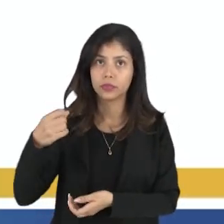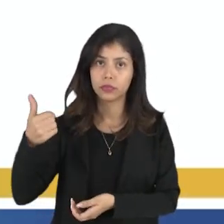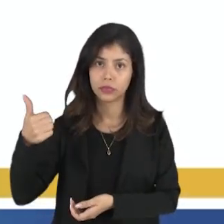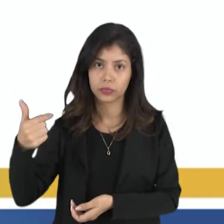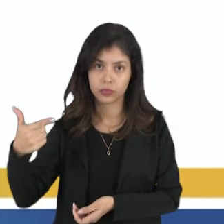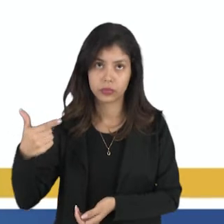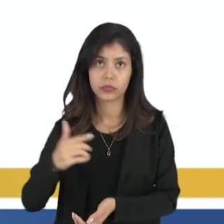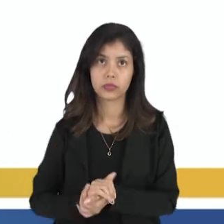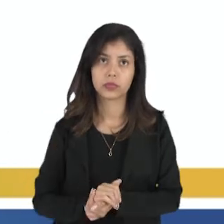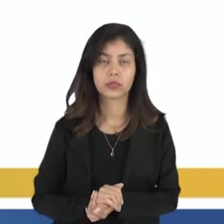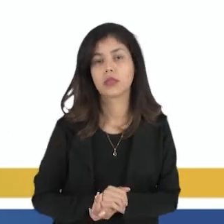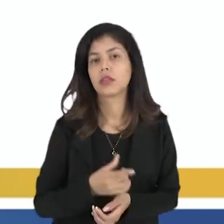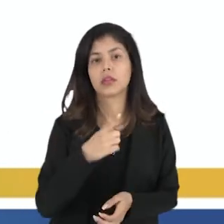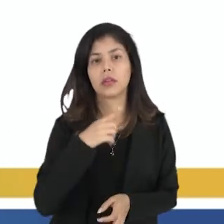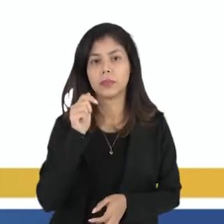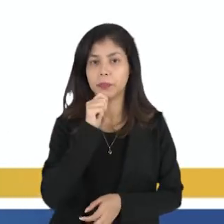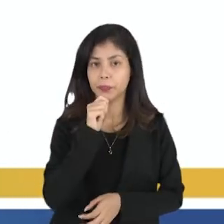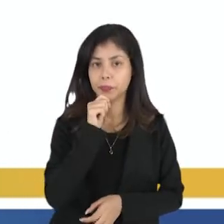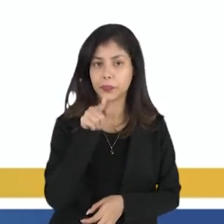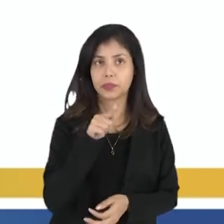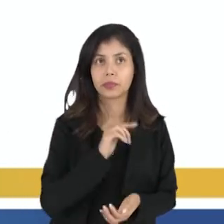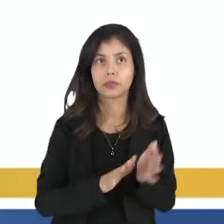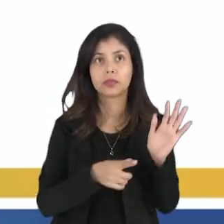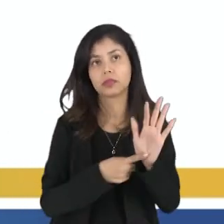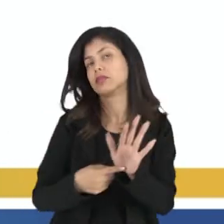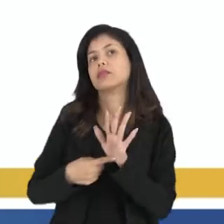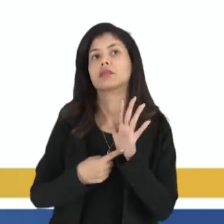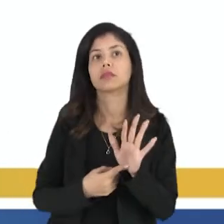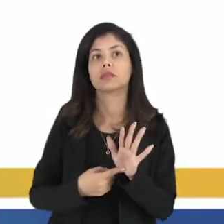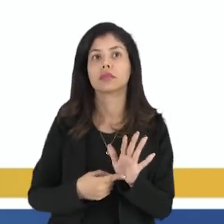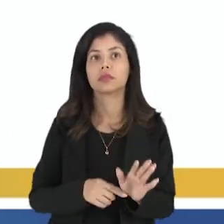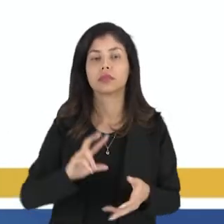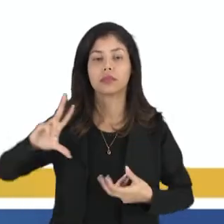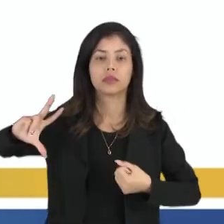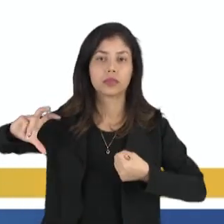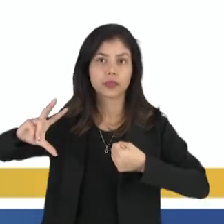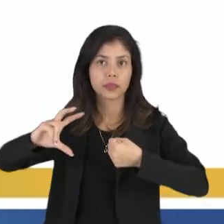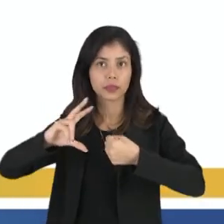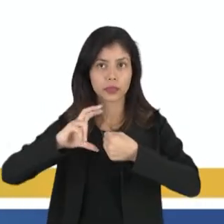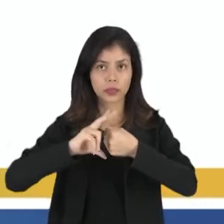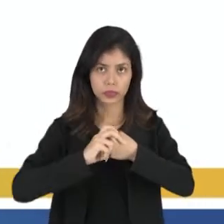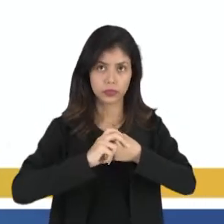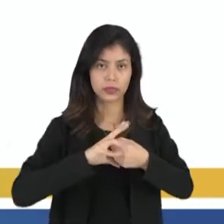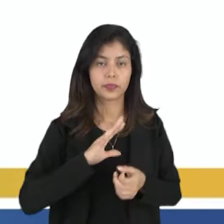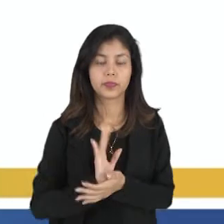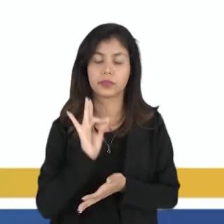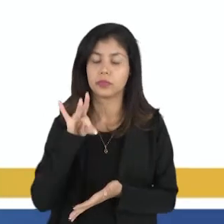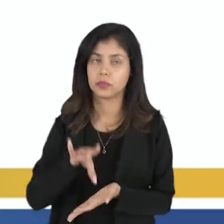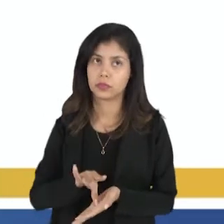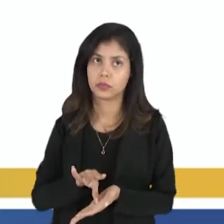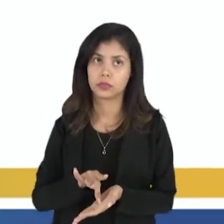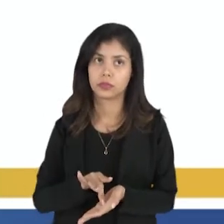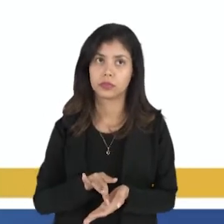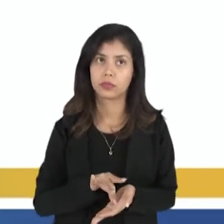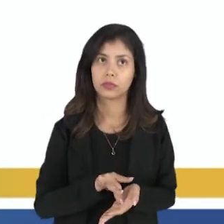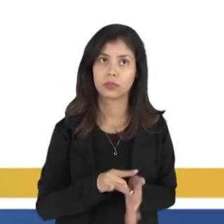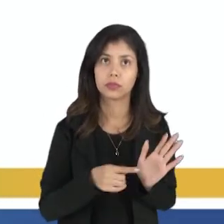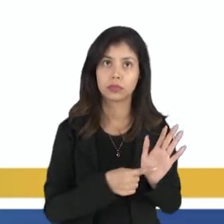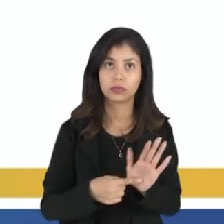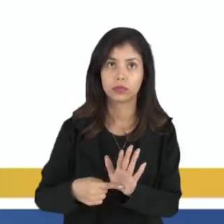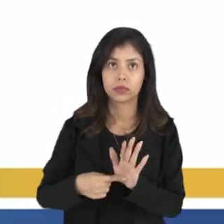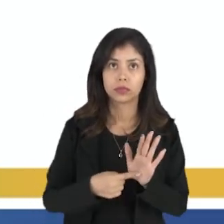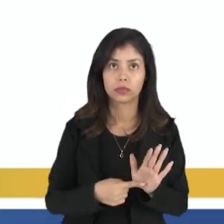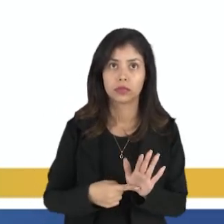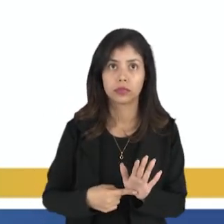terceira 2021, e aí uma representação de um vírus, que na verdade está fazendo